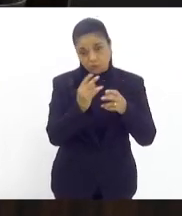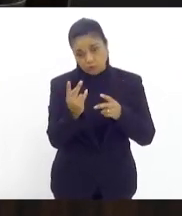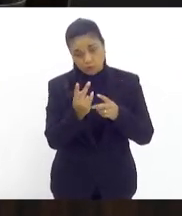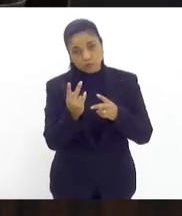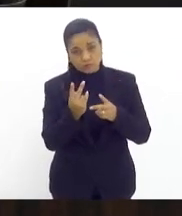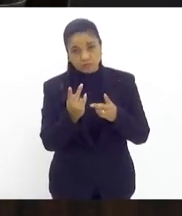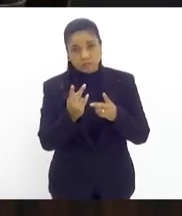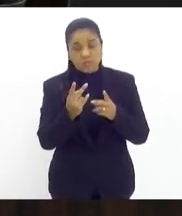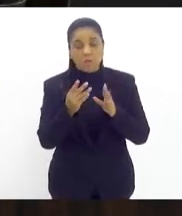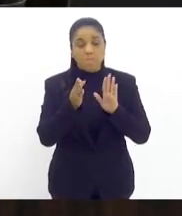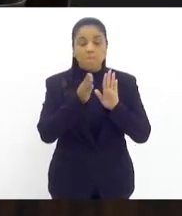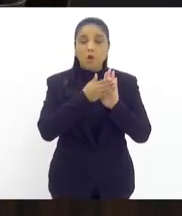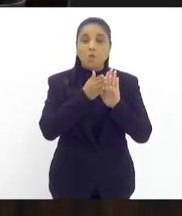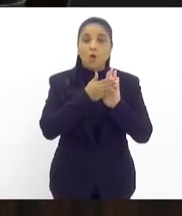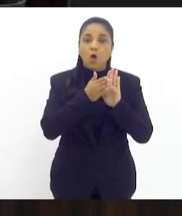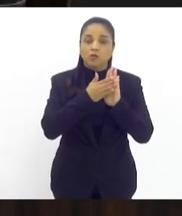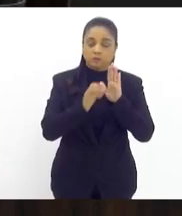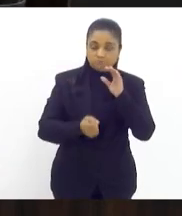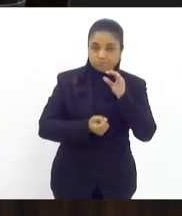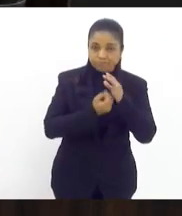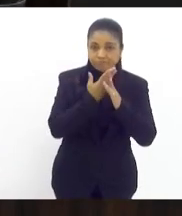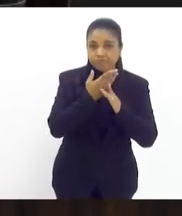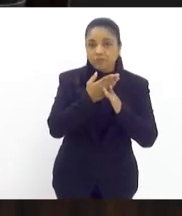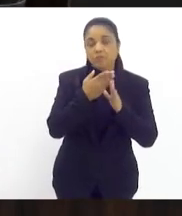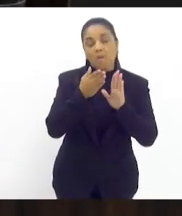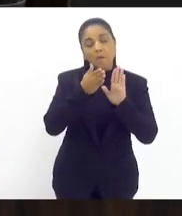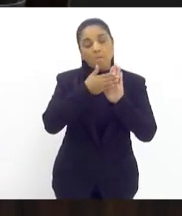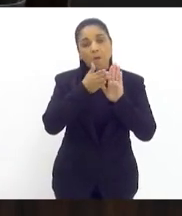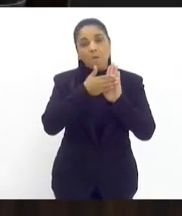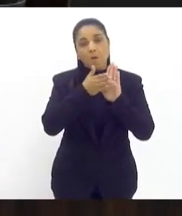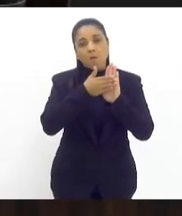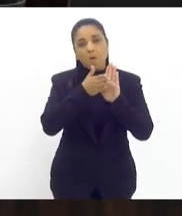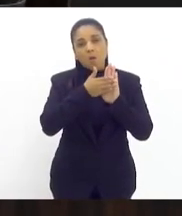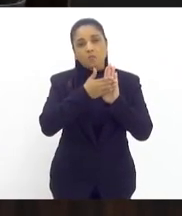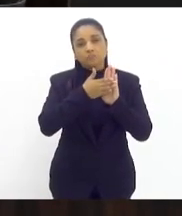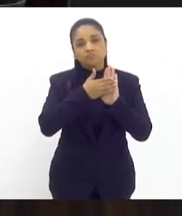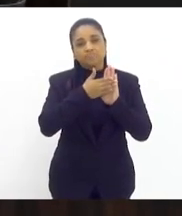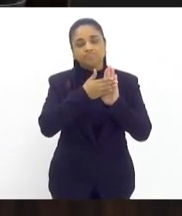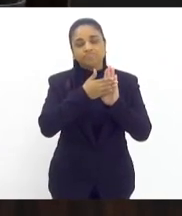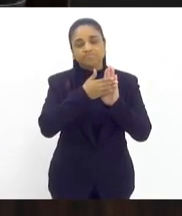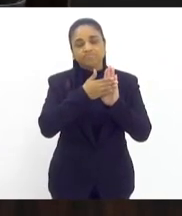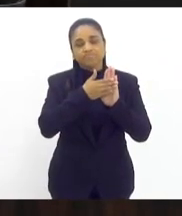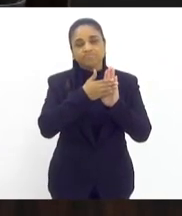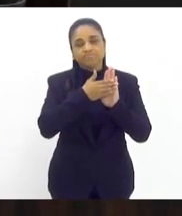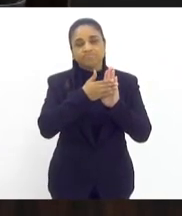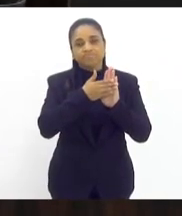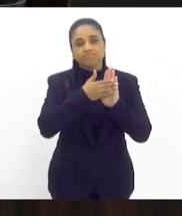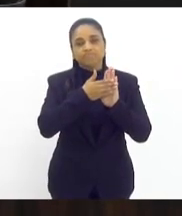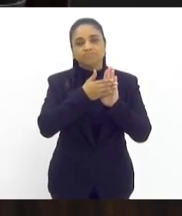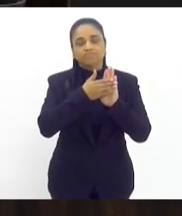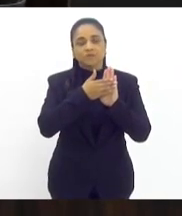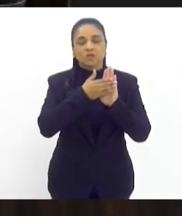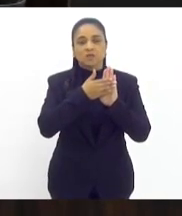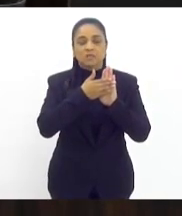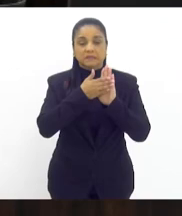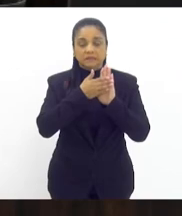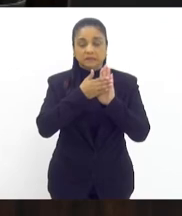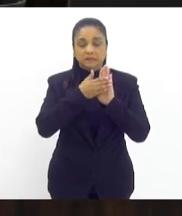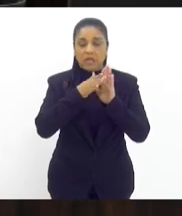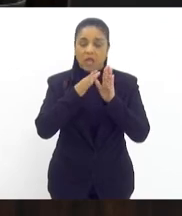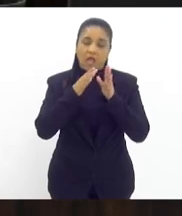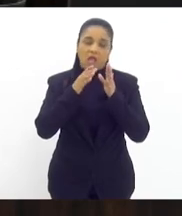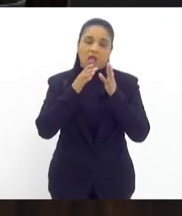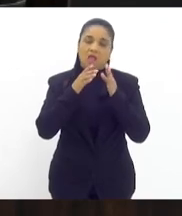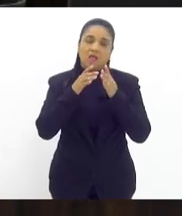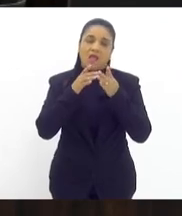uma proposta que seja uma proposta de consenso 100% não encontraremos nunca mas o